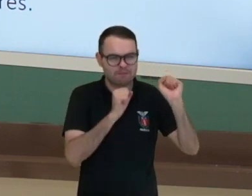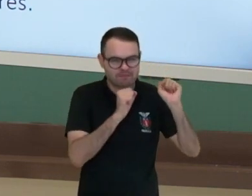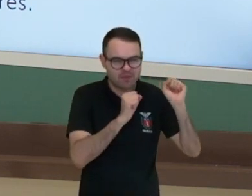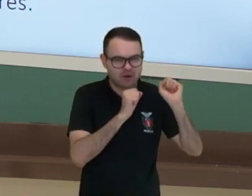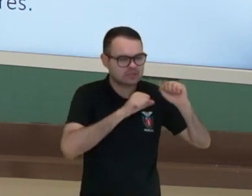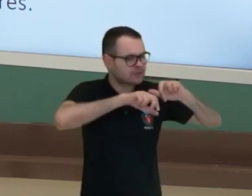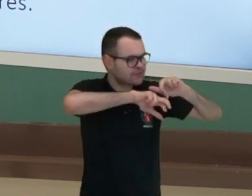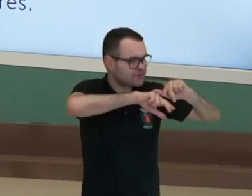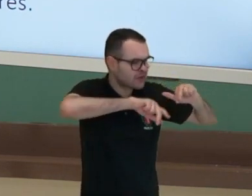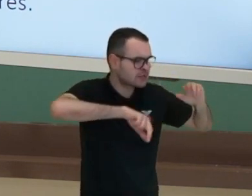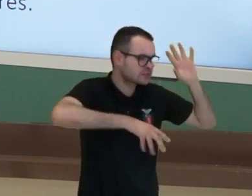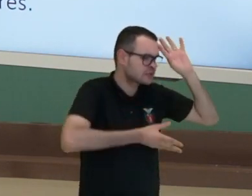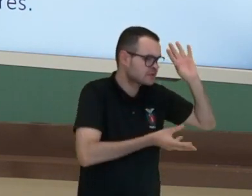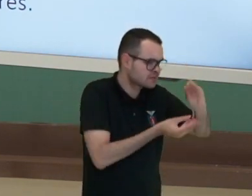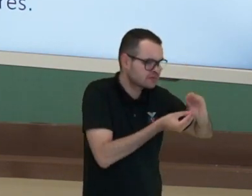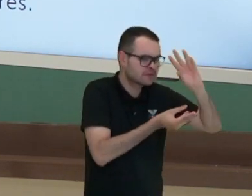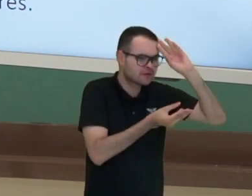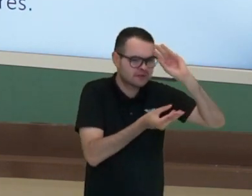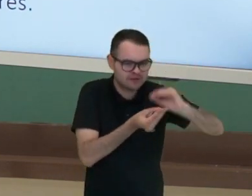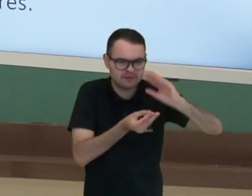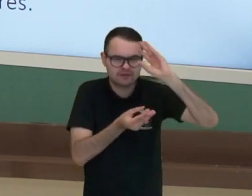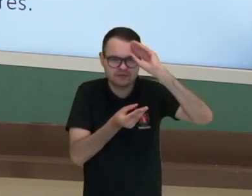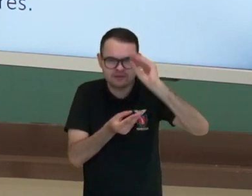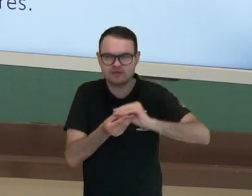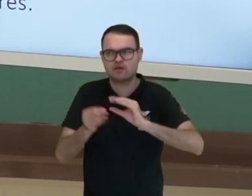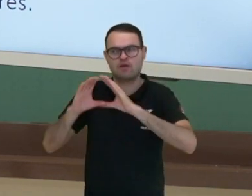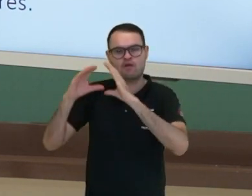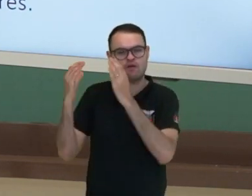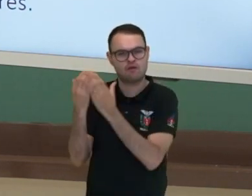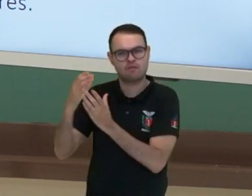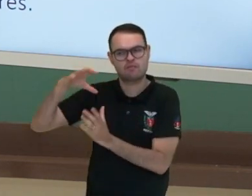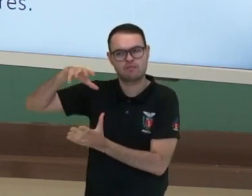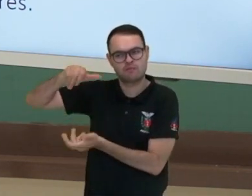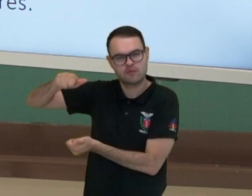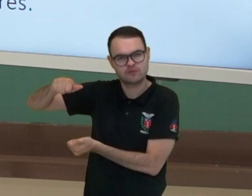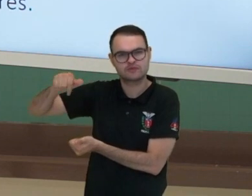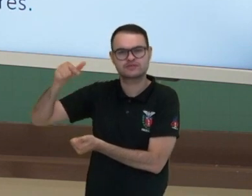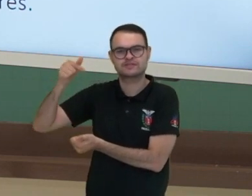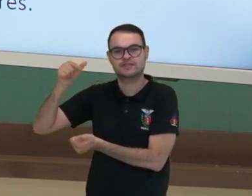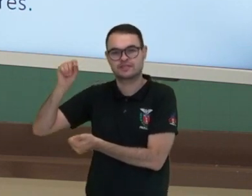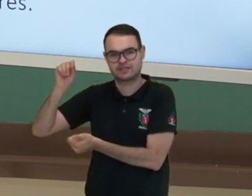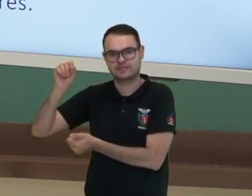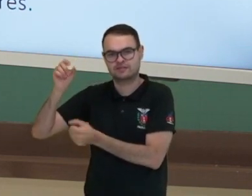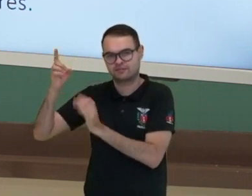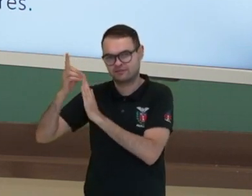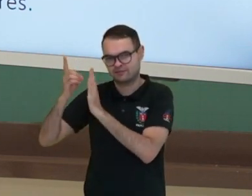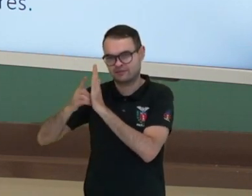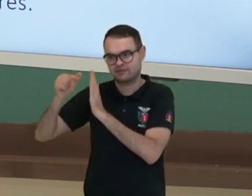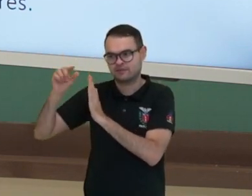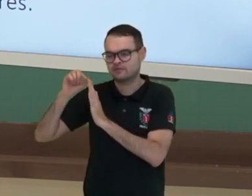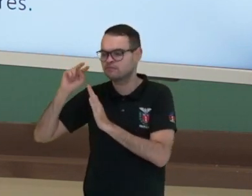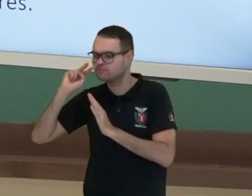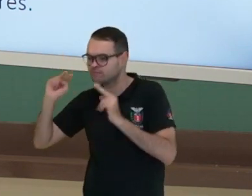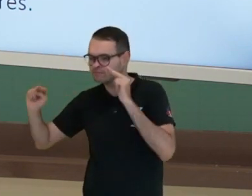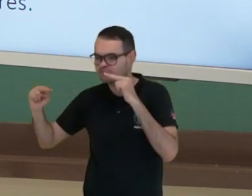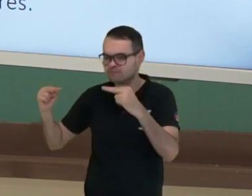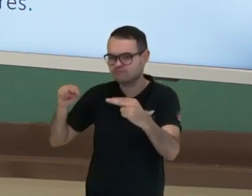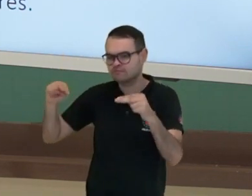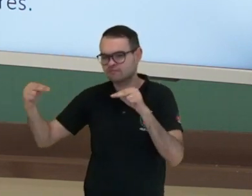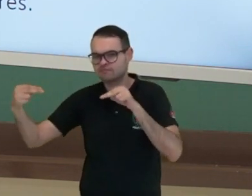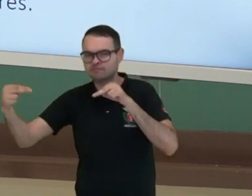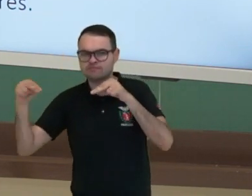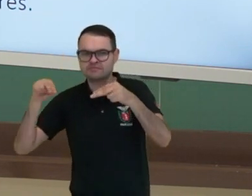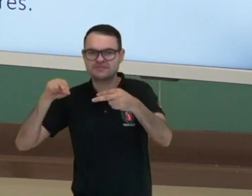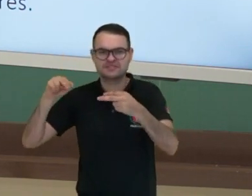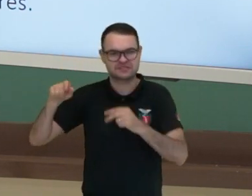várias interpretações. Se a gente pegar a Copa do Mundo de 70, nós vamos ter várias interpretações para a Copa